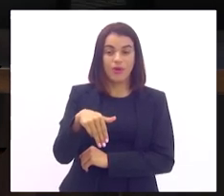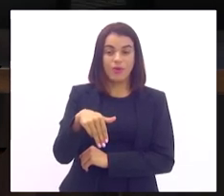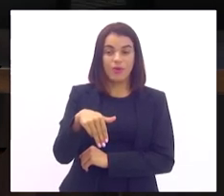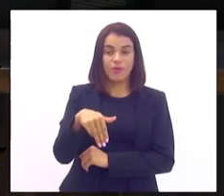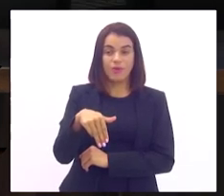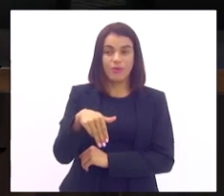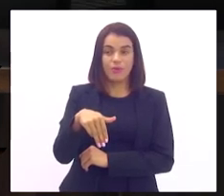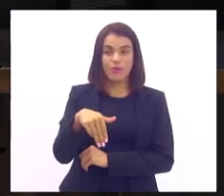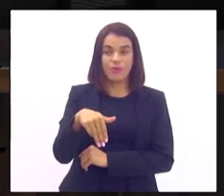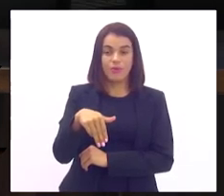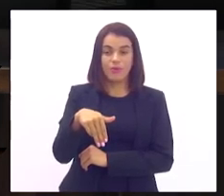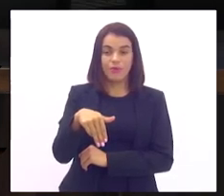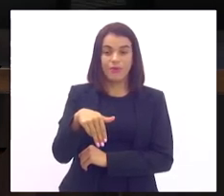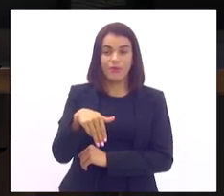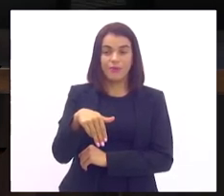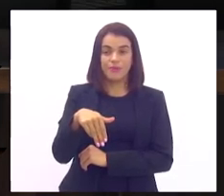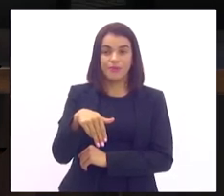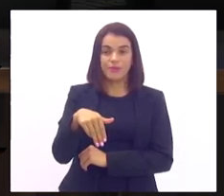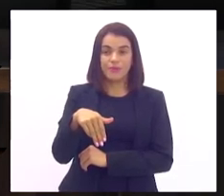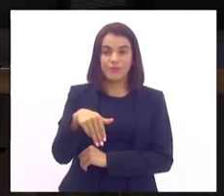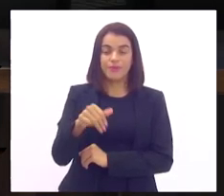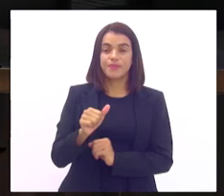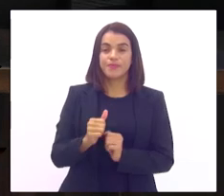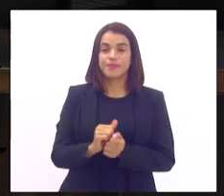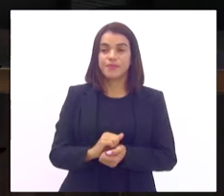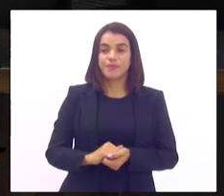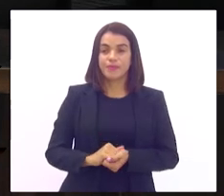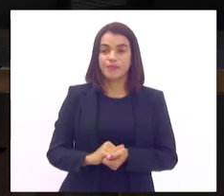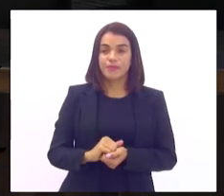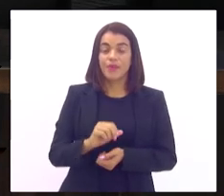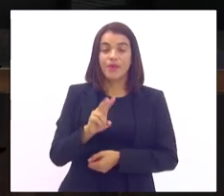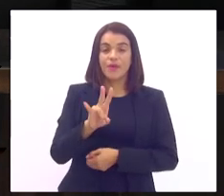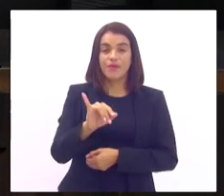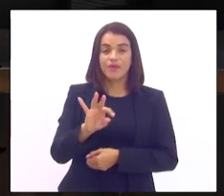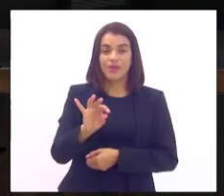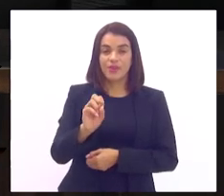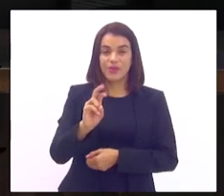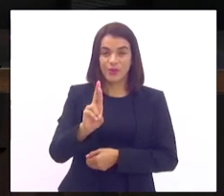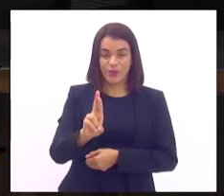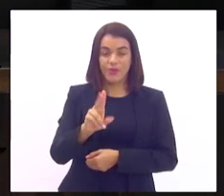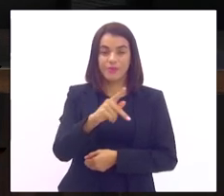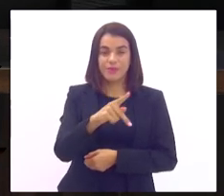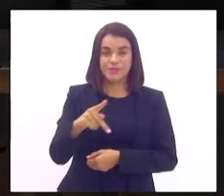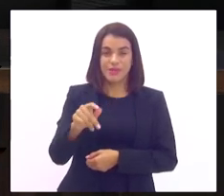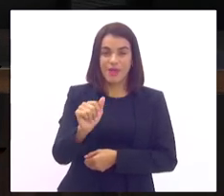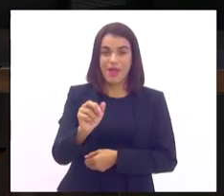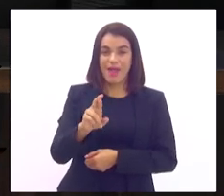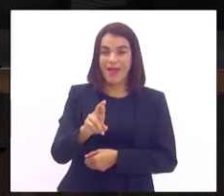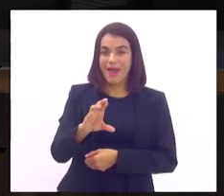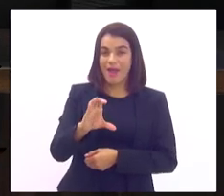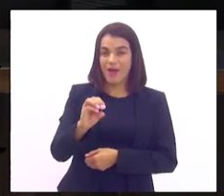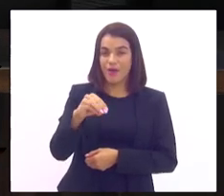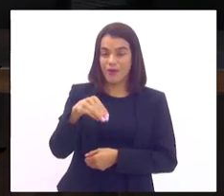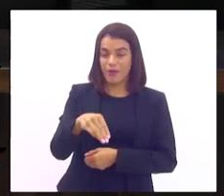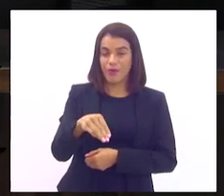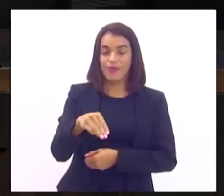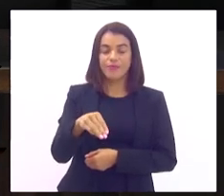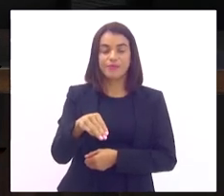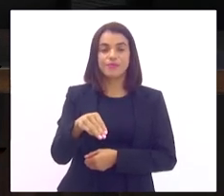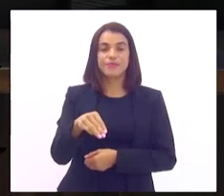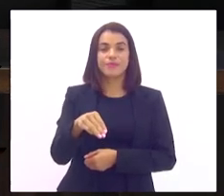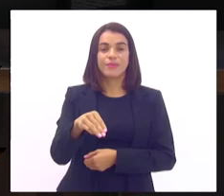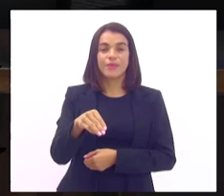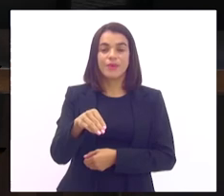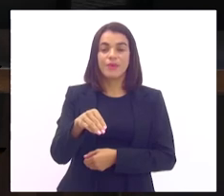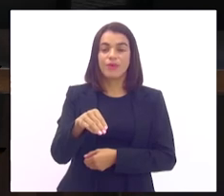Antônio Michel, presidente da ASERJ, Vitor Correia, presidente da ARCOM, Érica Bueno, presidente